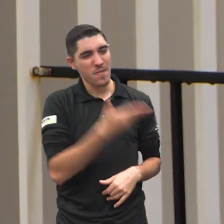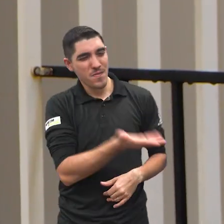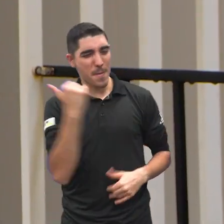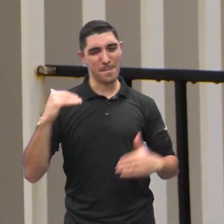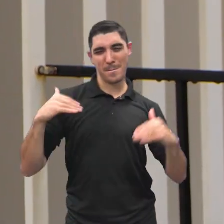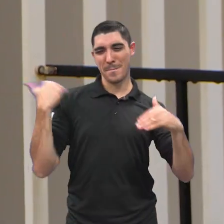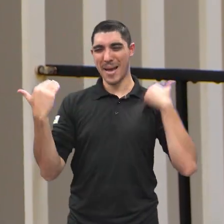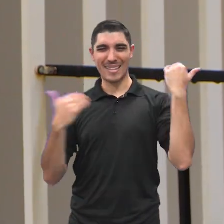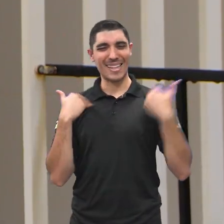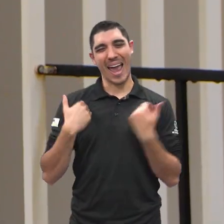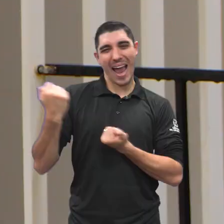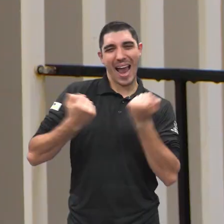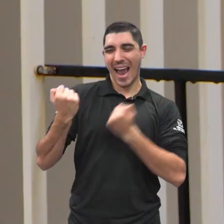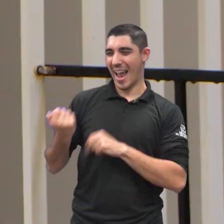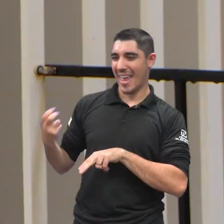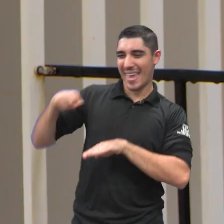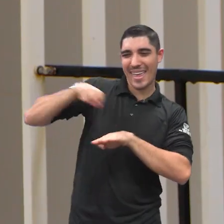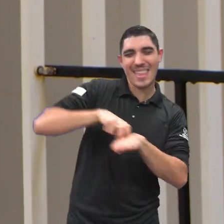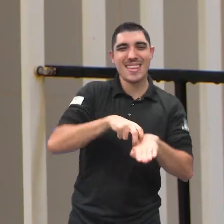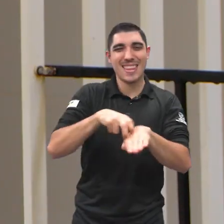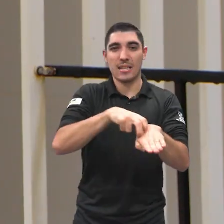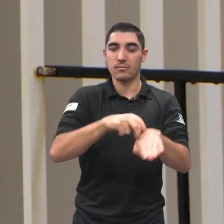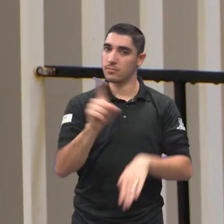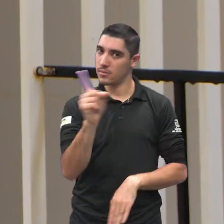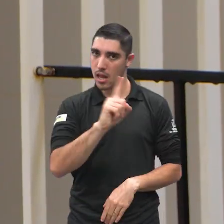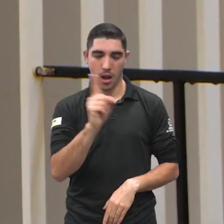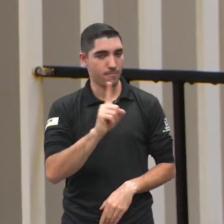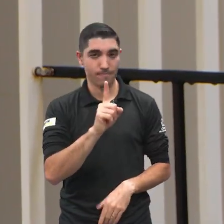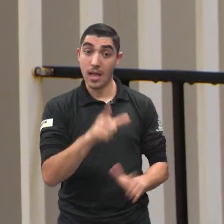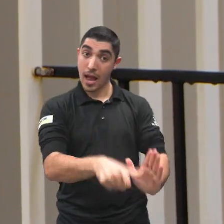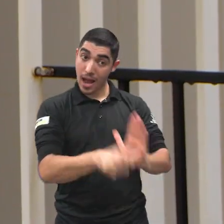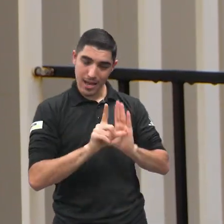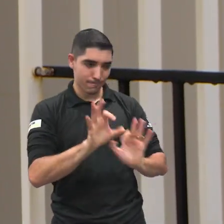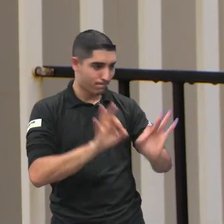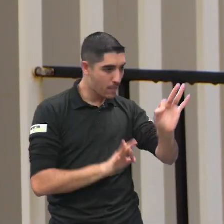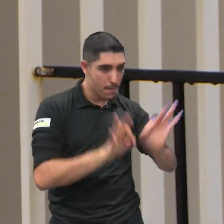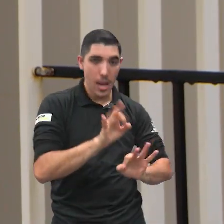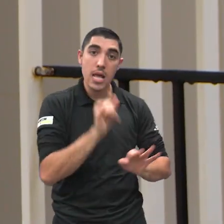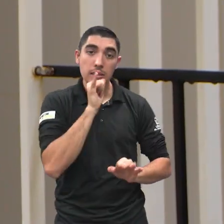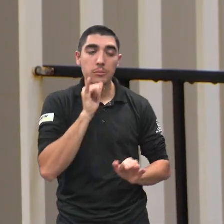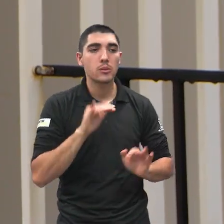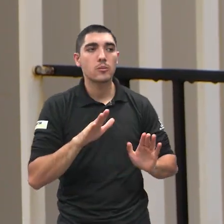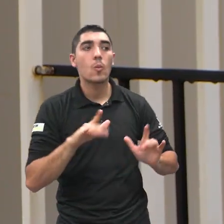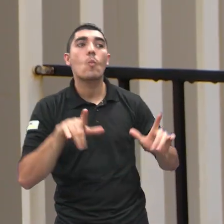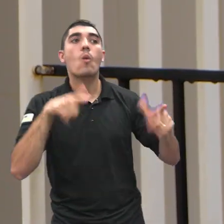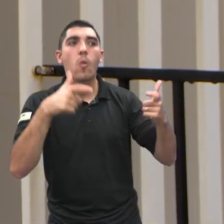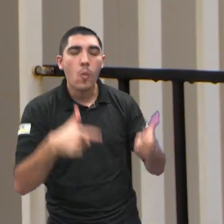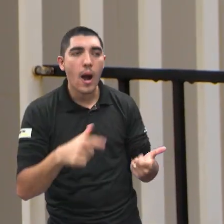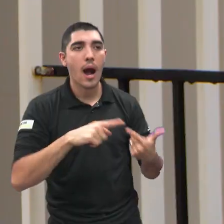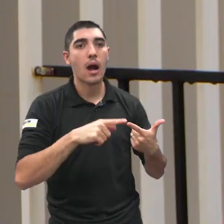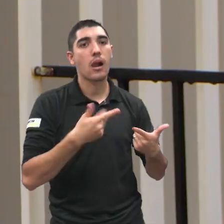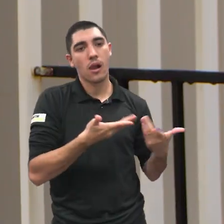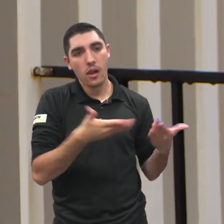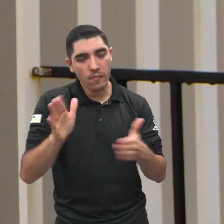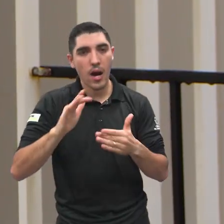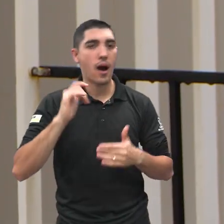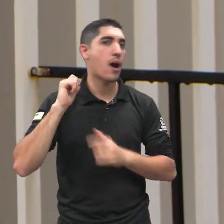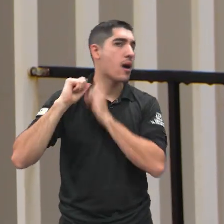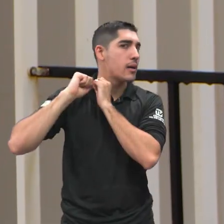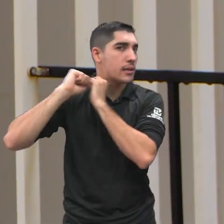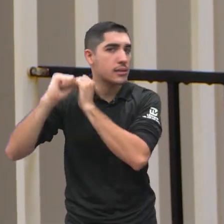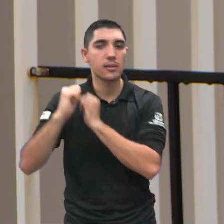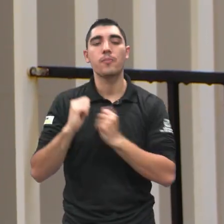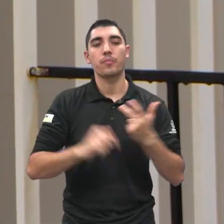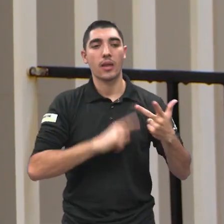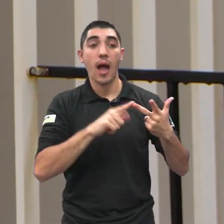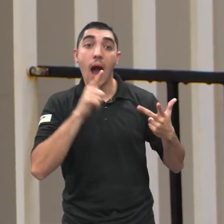dar um passeio com eles, coloco no carro e vou ali. Não, você tem que ter toda uma logística, sim, né? Então você tem que se programar, levar uma guia, água. Se eu